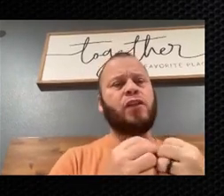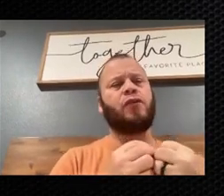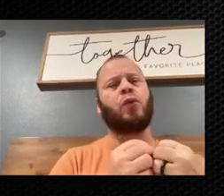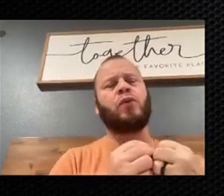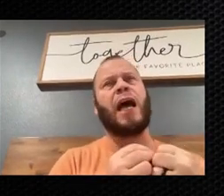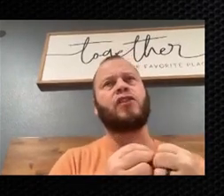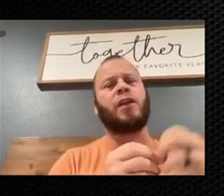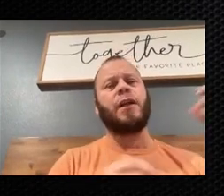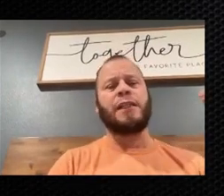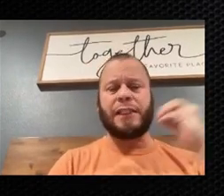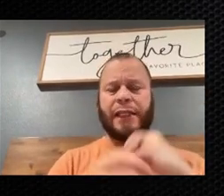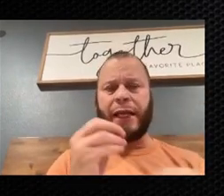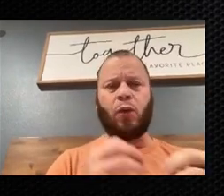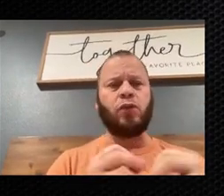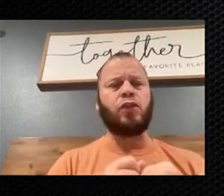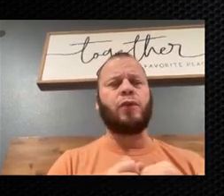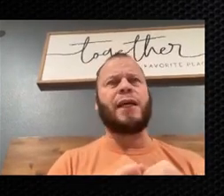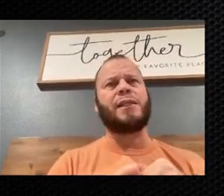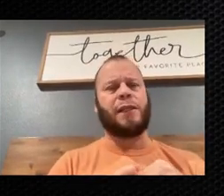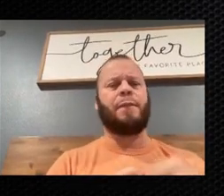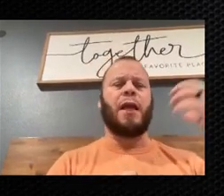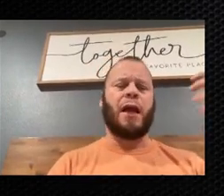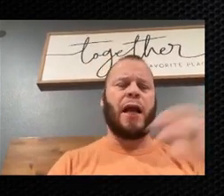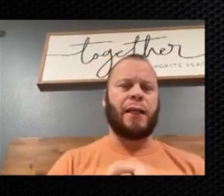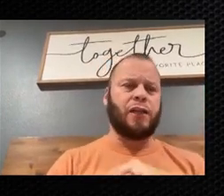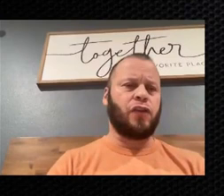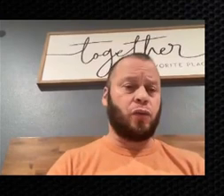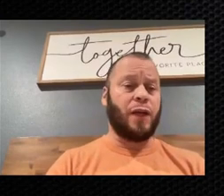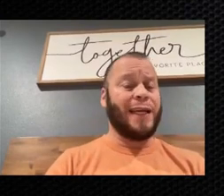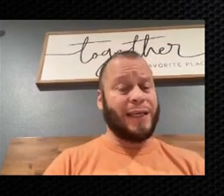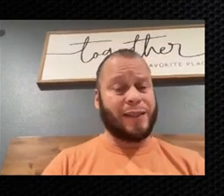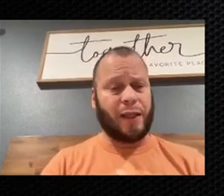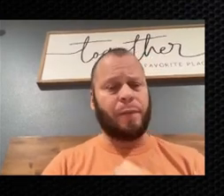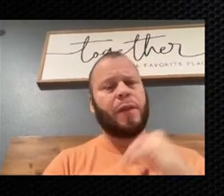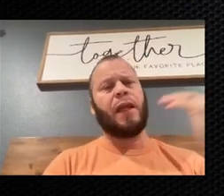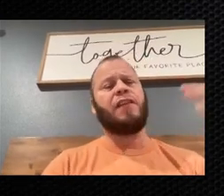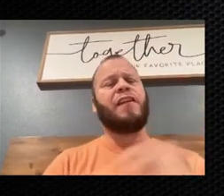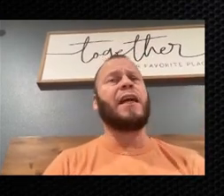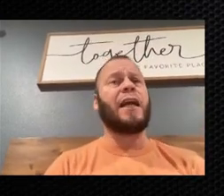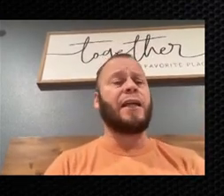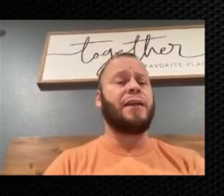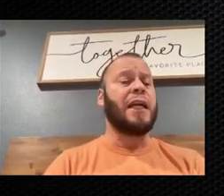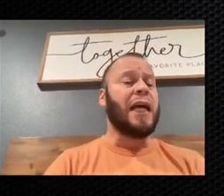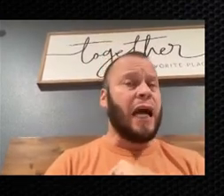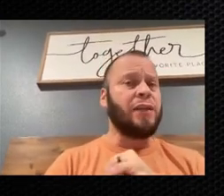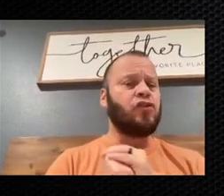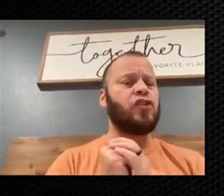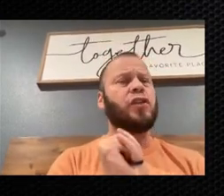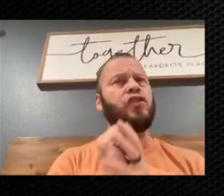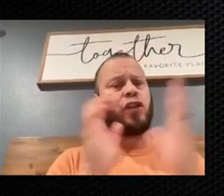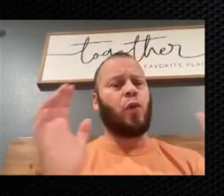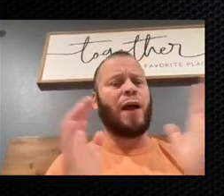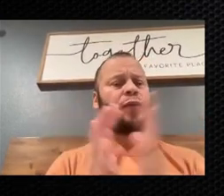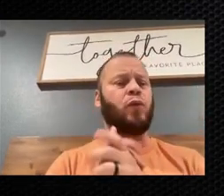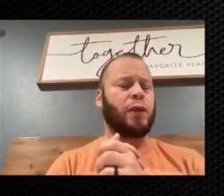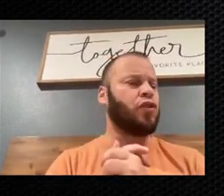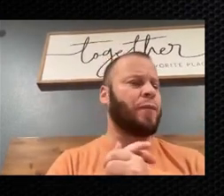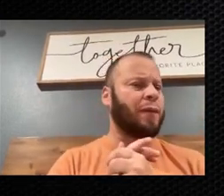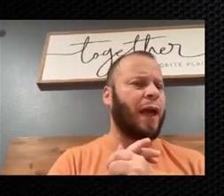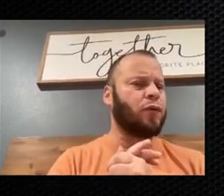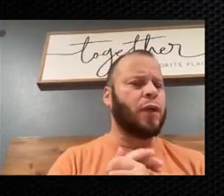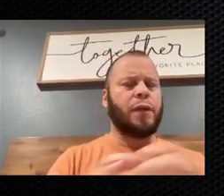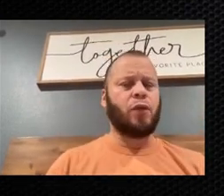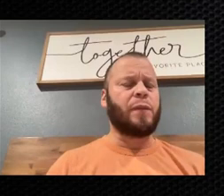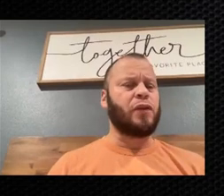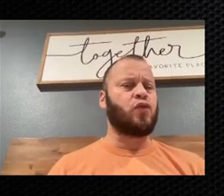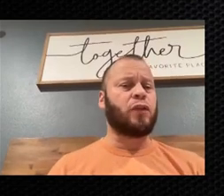muitas dificuldades se ele continuar assim acredito que sim ele venha cair antes de quatro anos